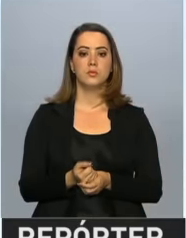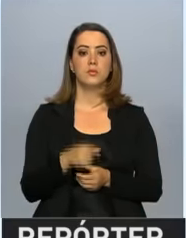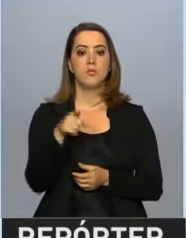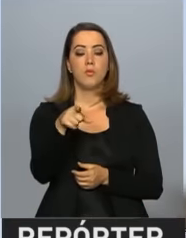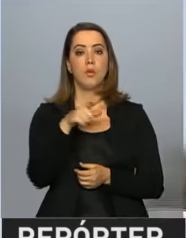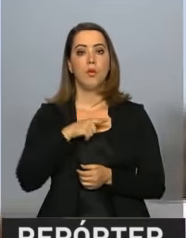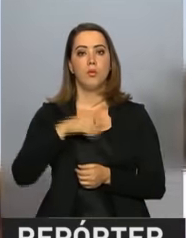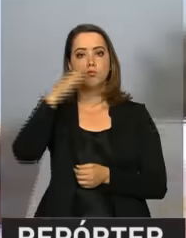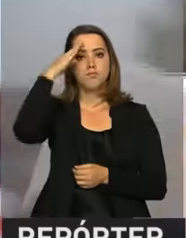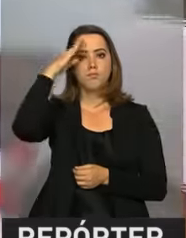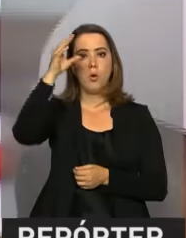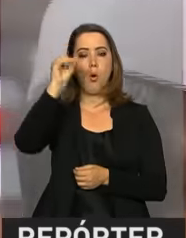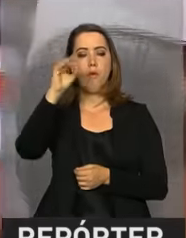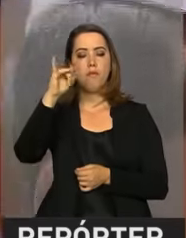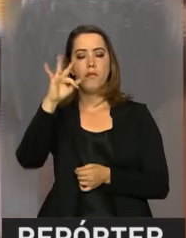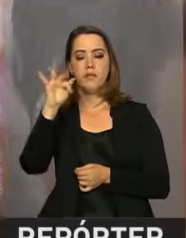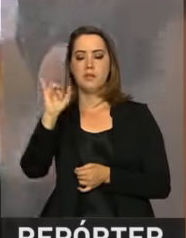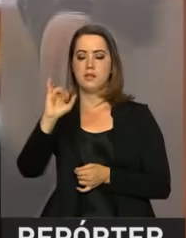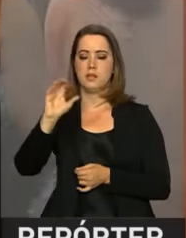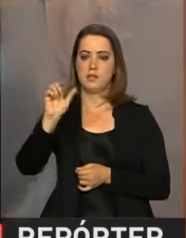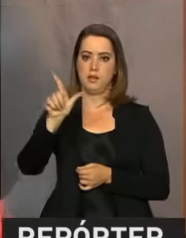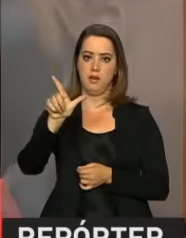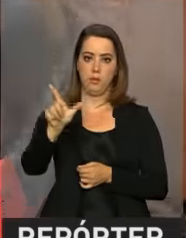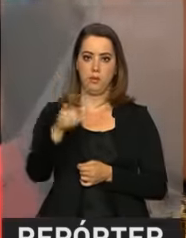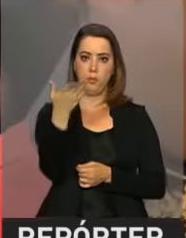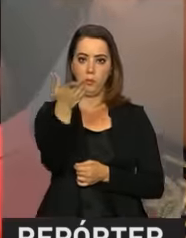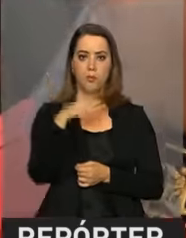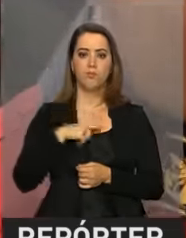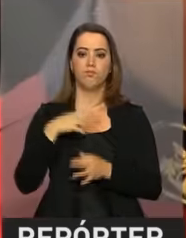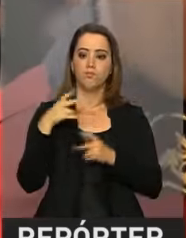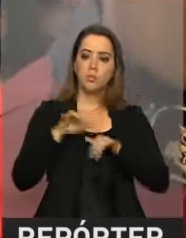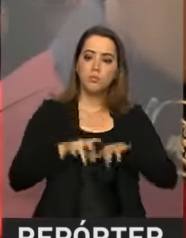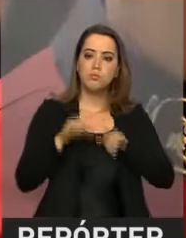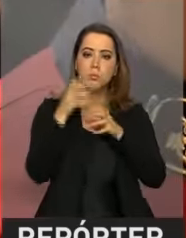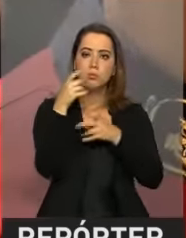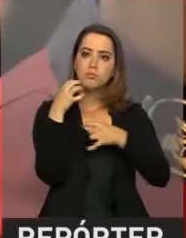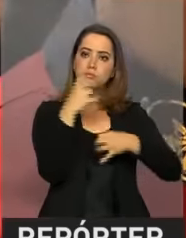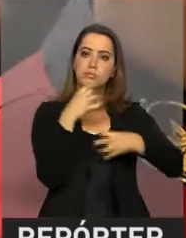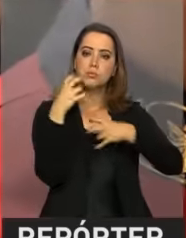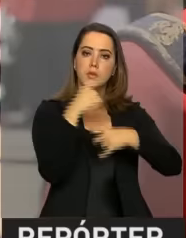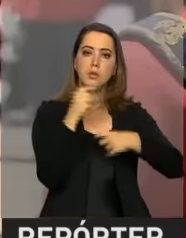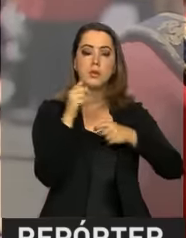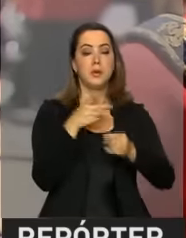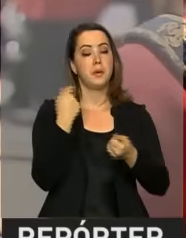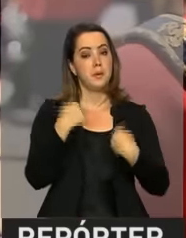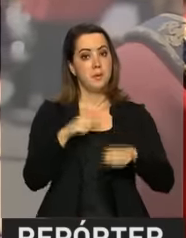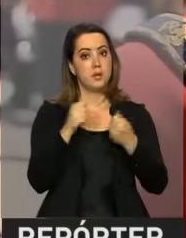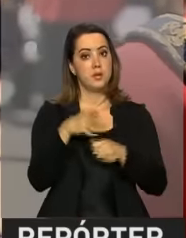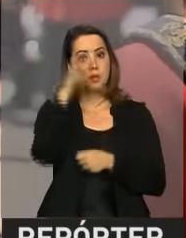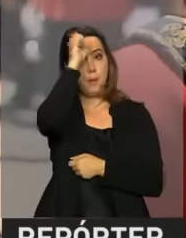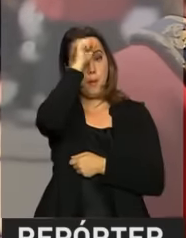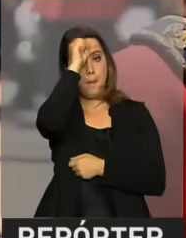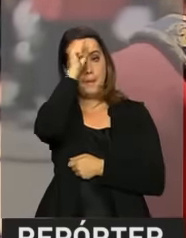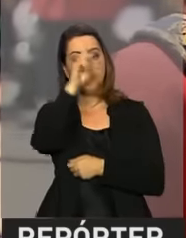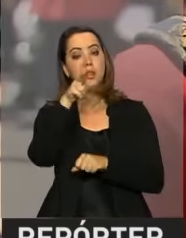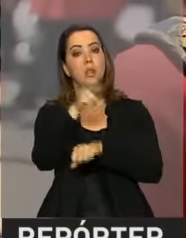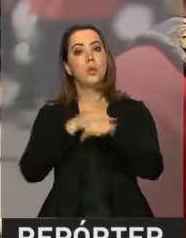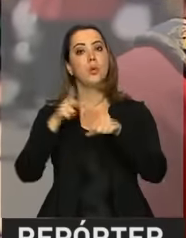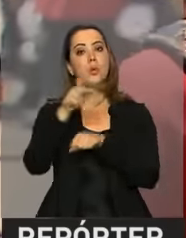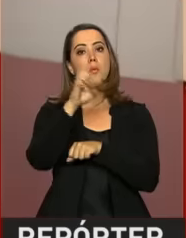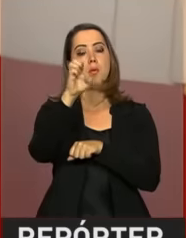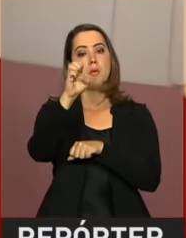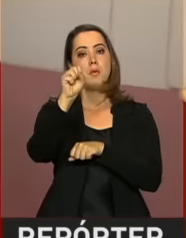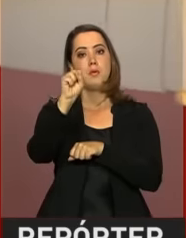O suboficial Falcão é um dos instrumentistas que toca gaita de fole. Ele teve de ir até a Escócia para aprender a tocar o instrumento, já que no